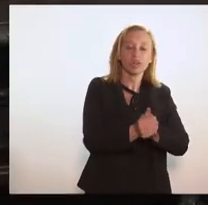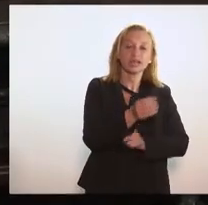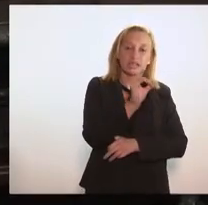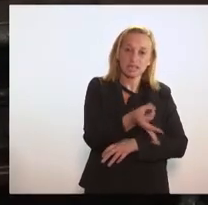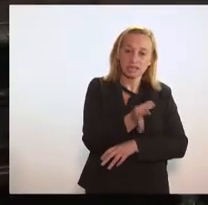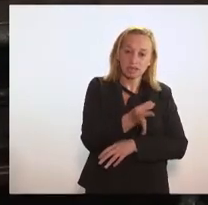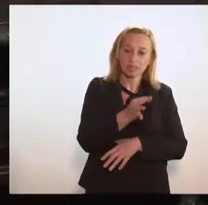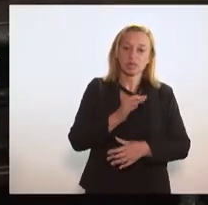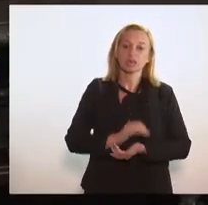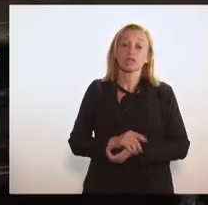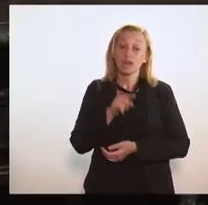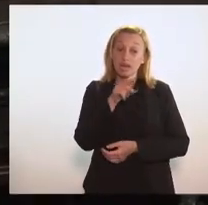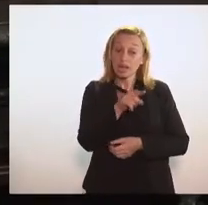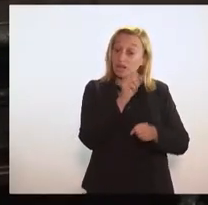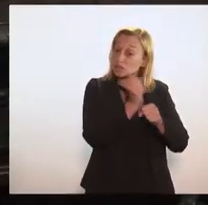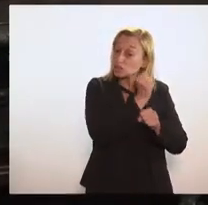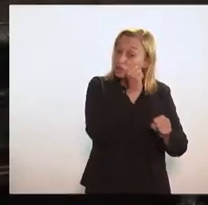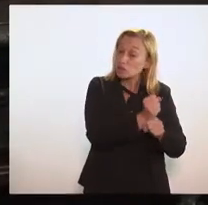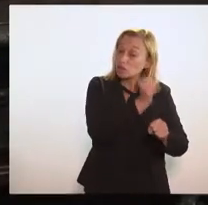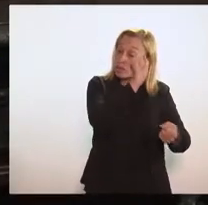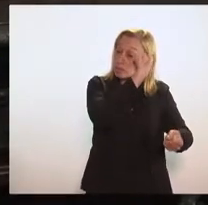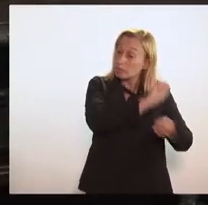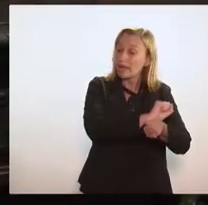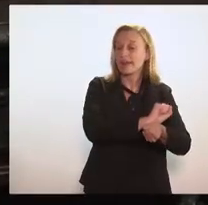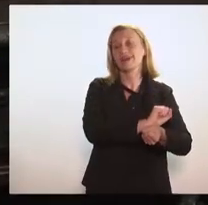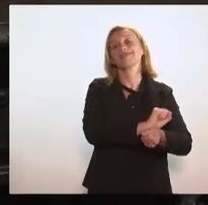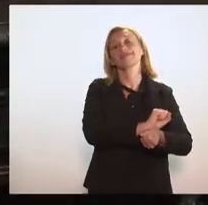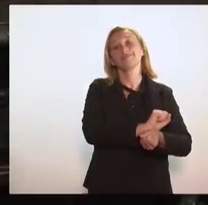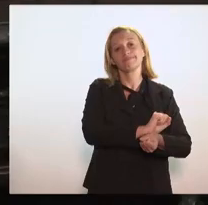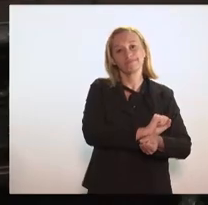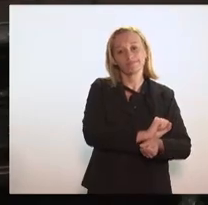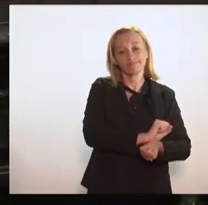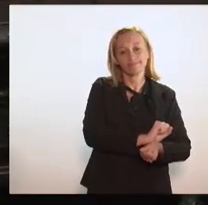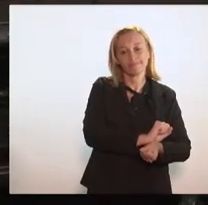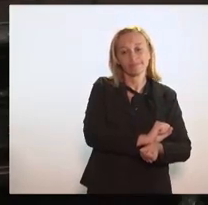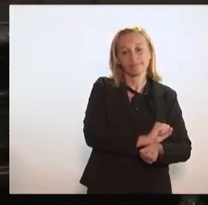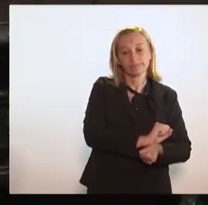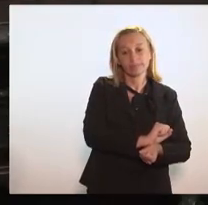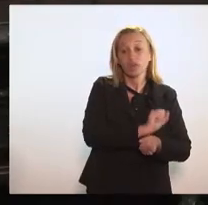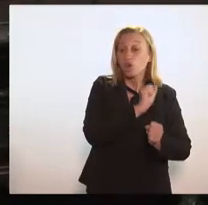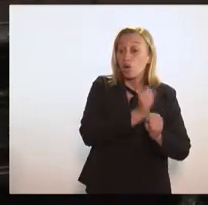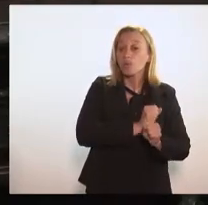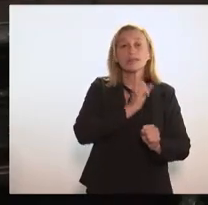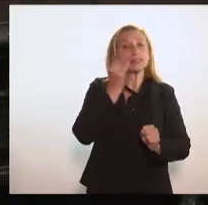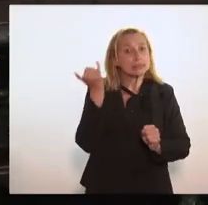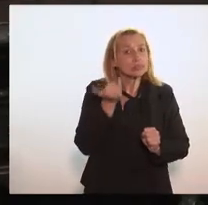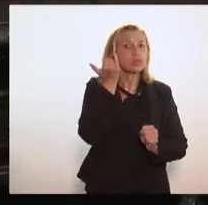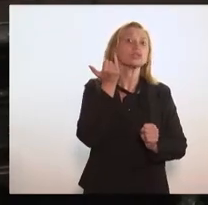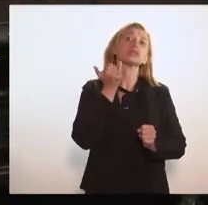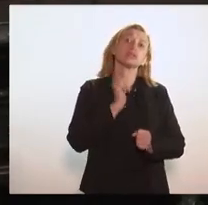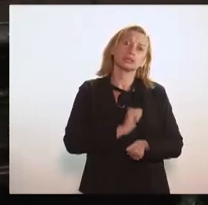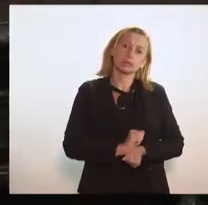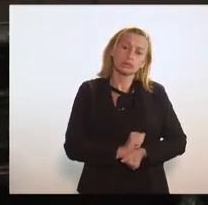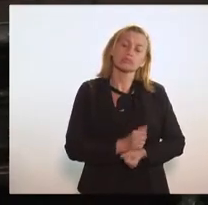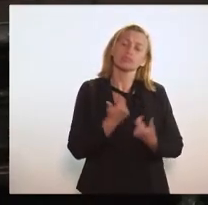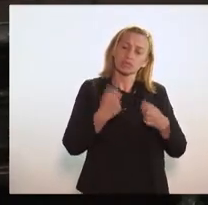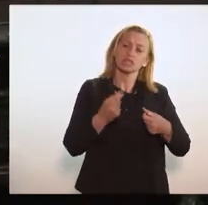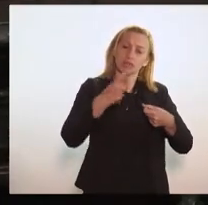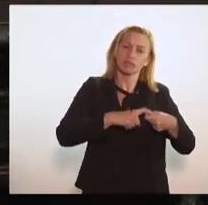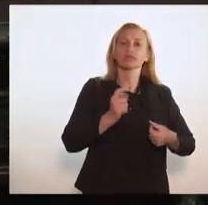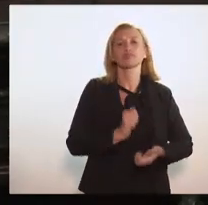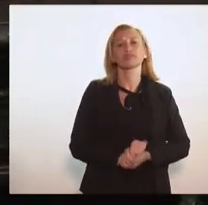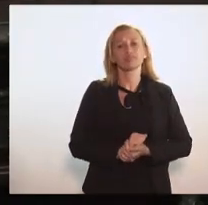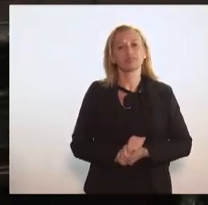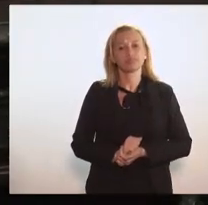especialmente aquelas obras que foram paralisadas e obras tão importante que precisa ser